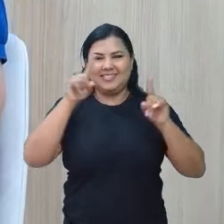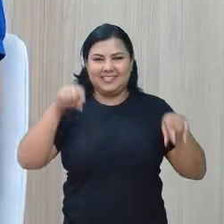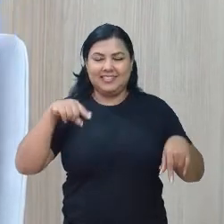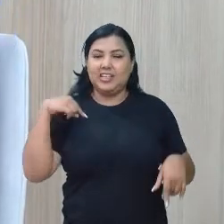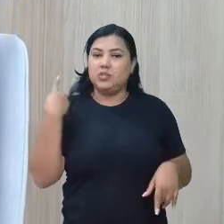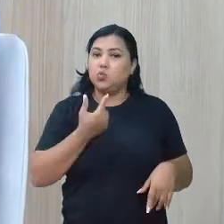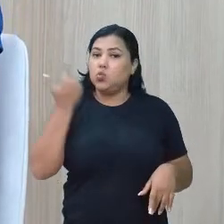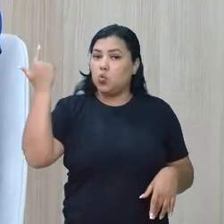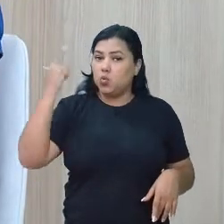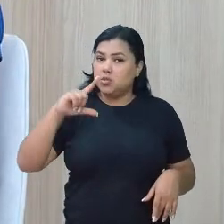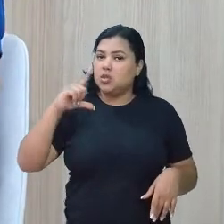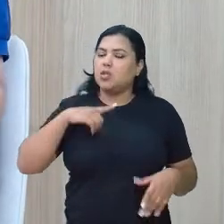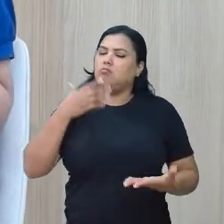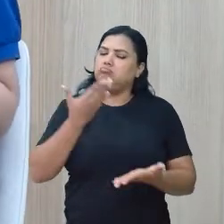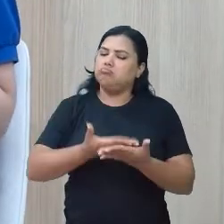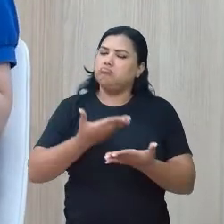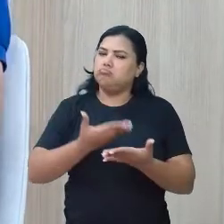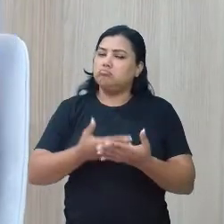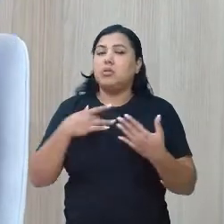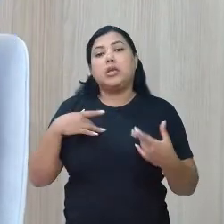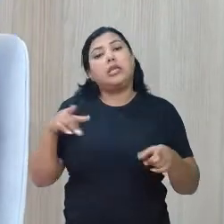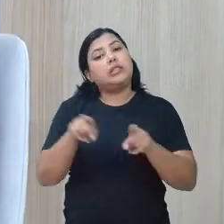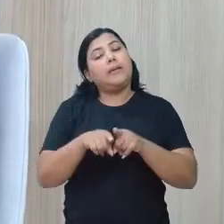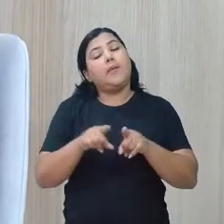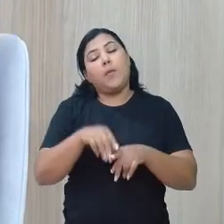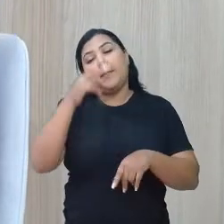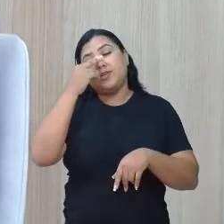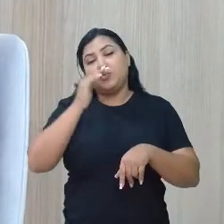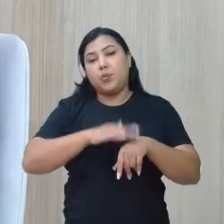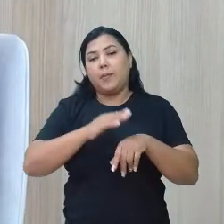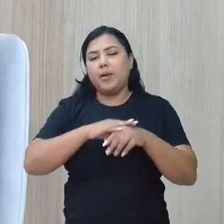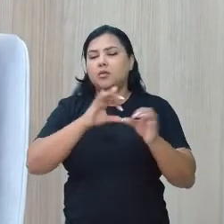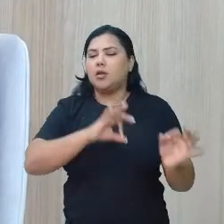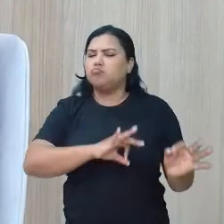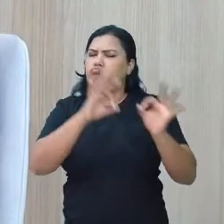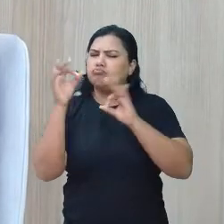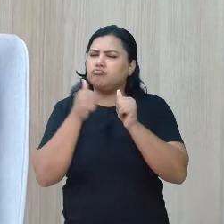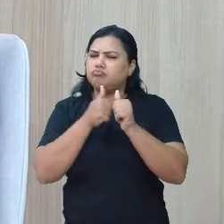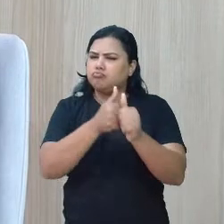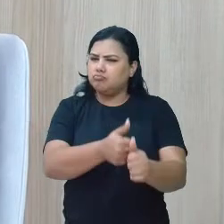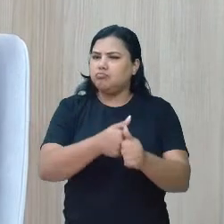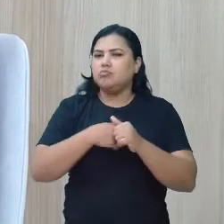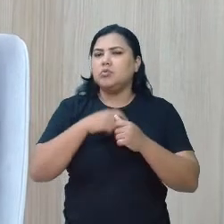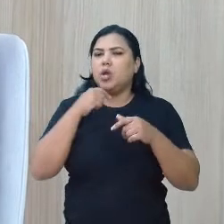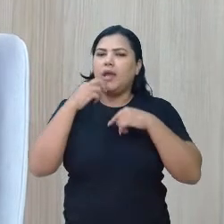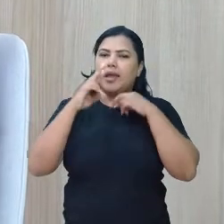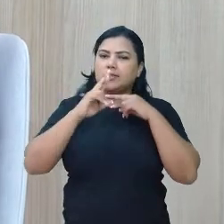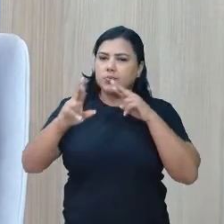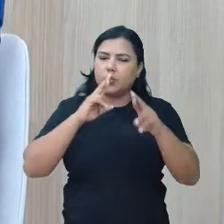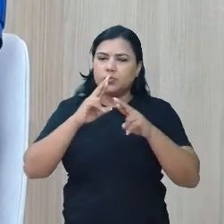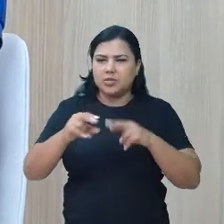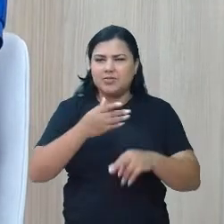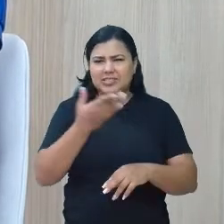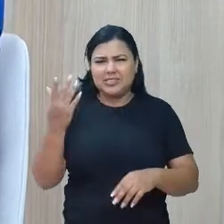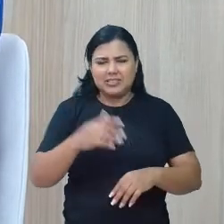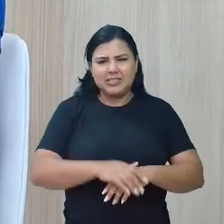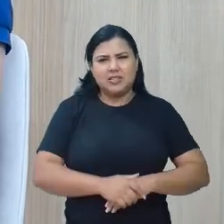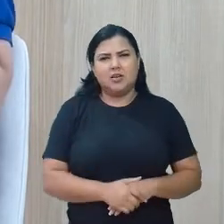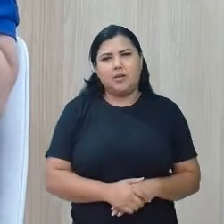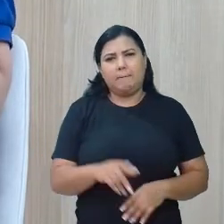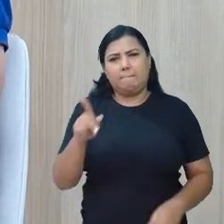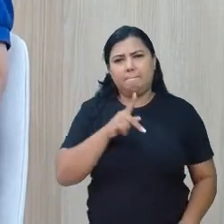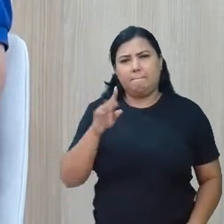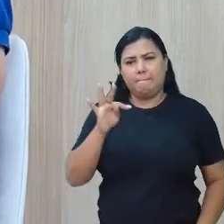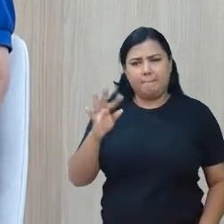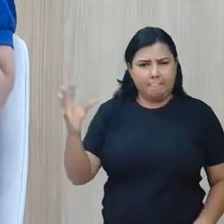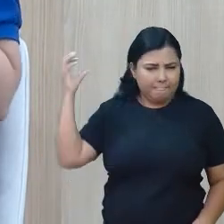gente consiga dar uma aula e ao mesmo tempo acompanhar aqui junto o chat, tirando as dúvidas de vocês, tá certo? Vou passar aqui para o professor Tiago, para ele